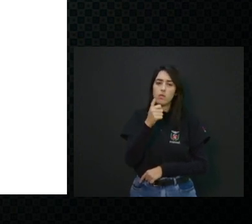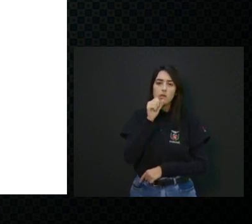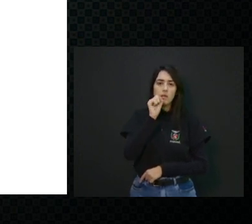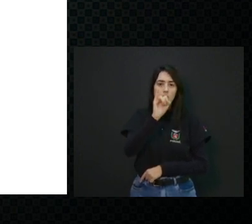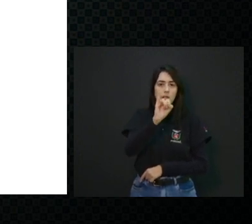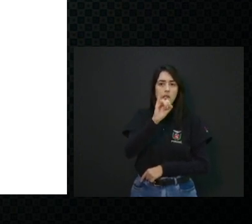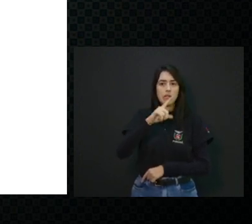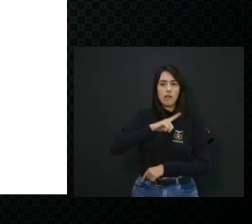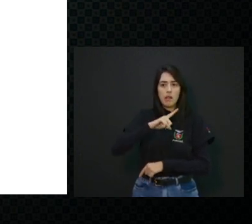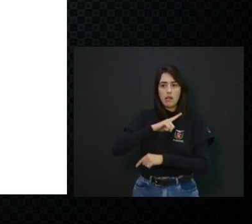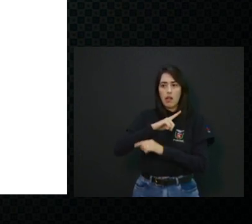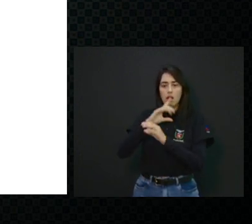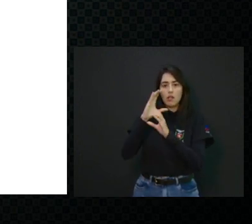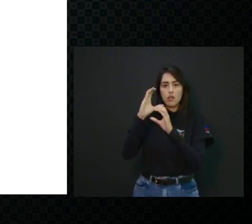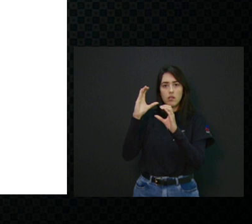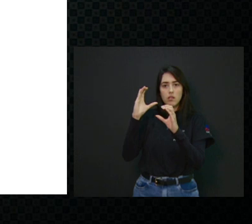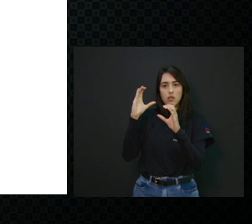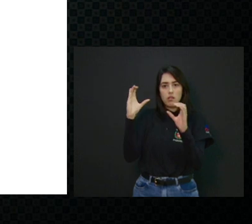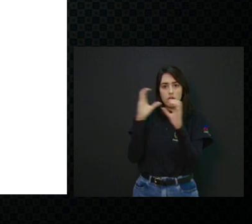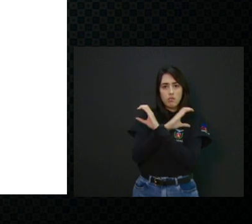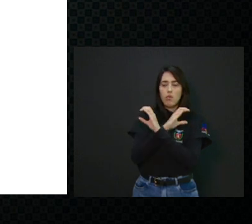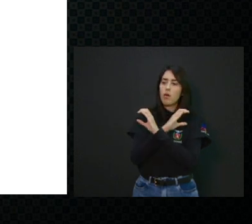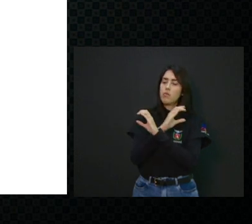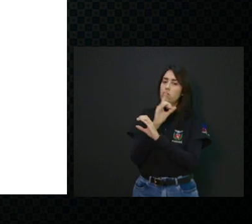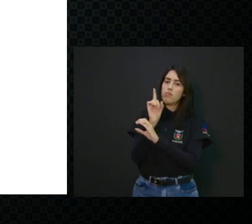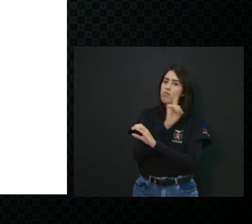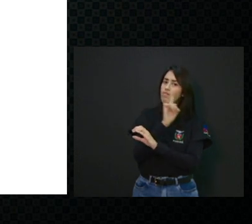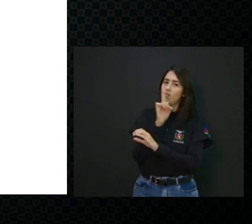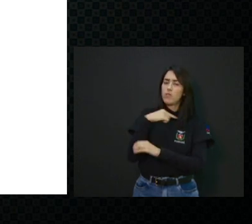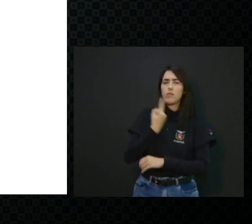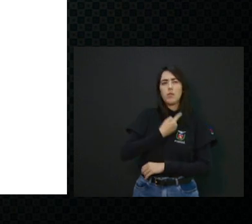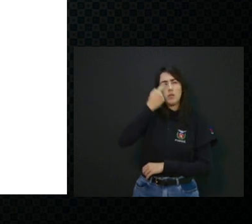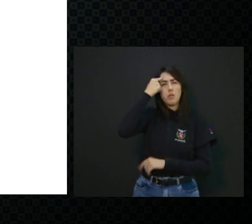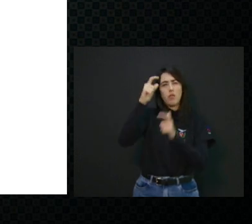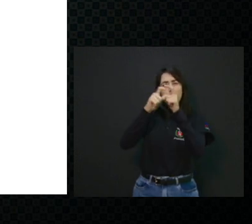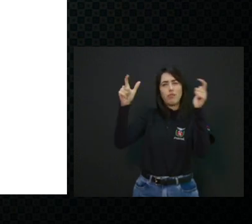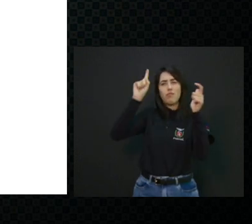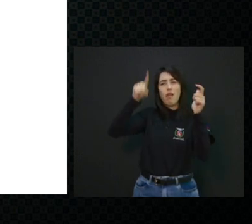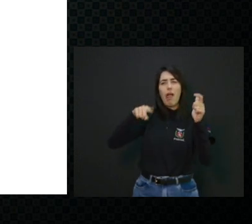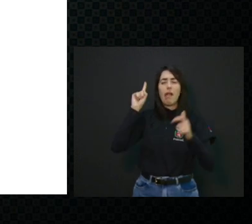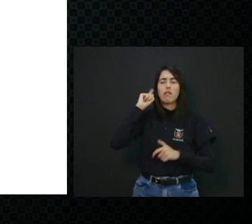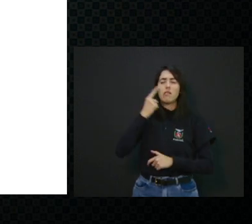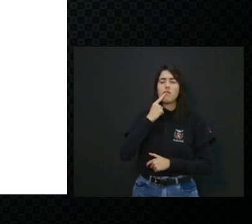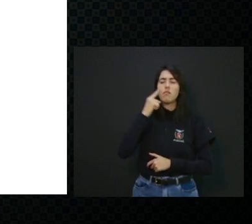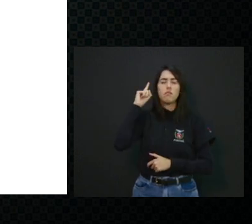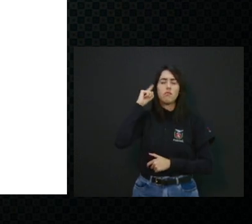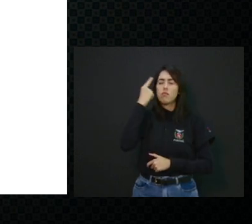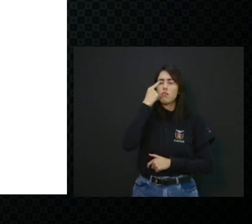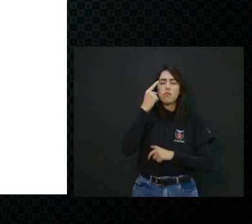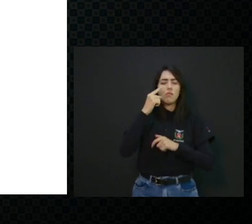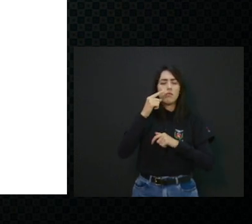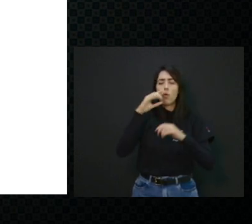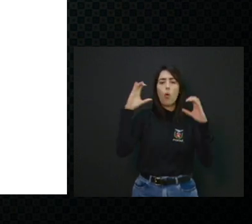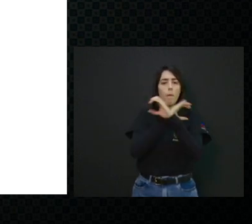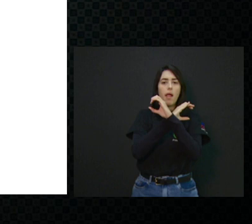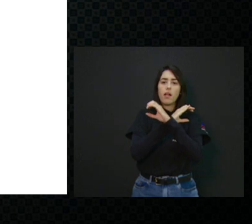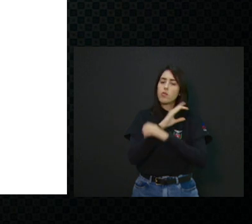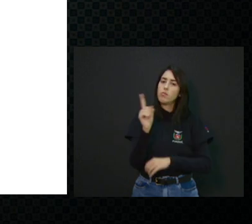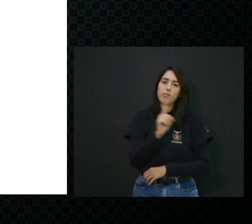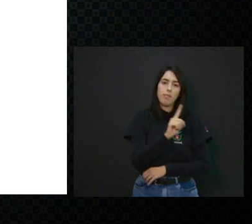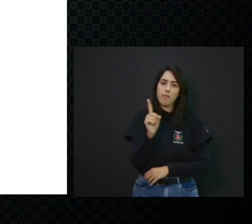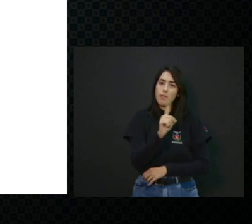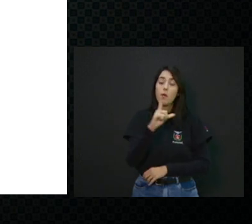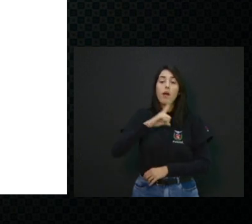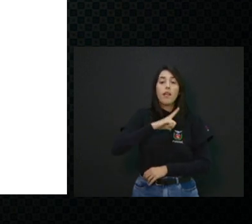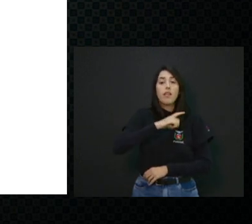essa classificação é que mais existe. Não, na verdade, o que nós mais temos são pessoas com surdo-cegueira com pequenos